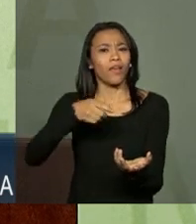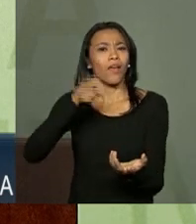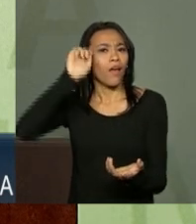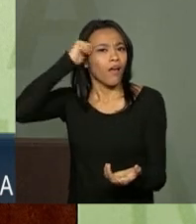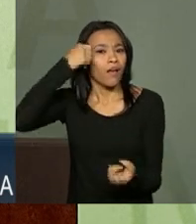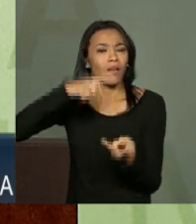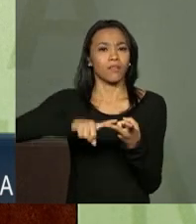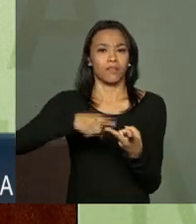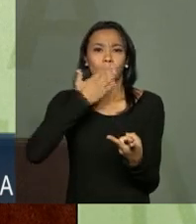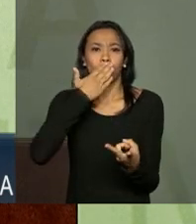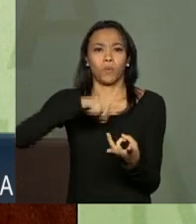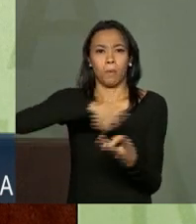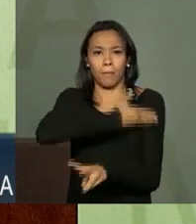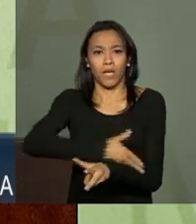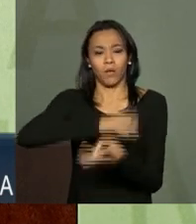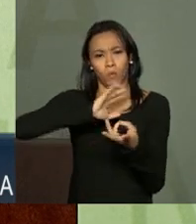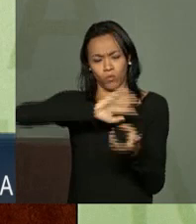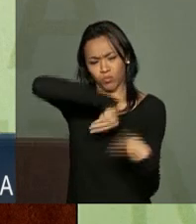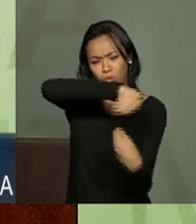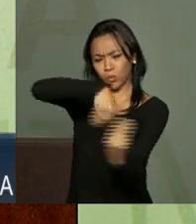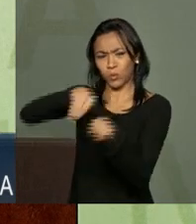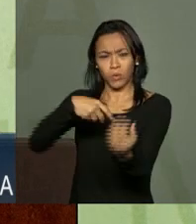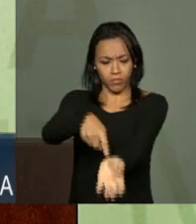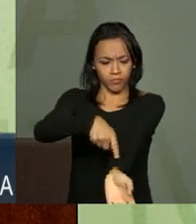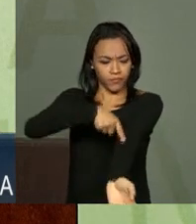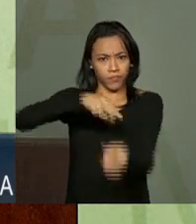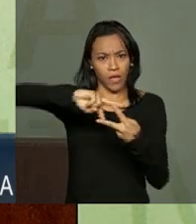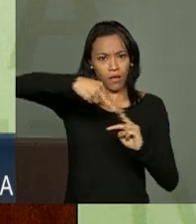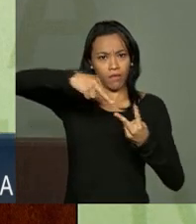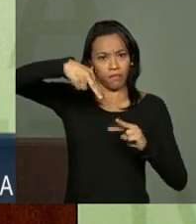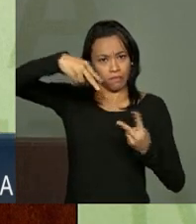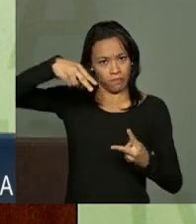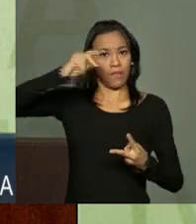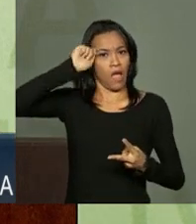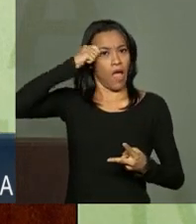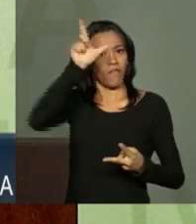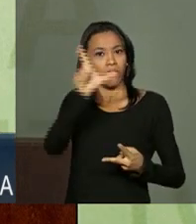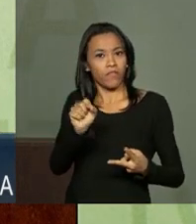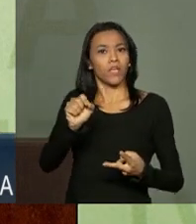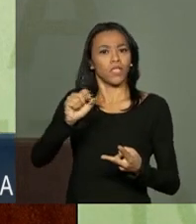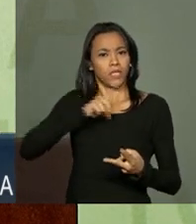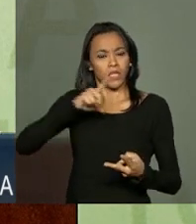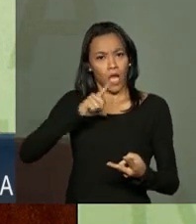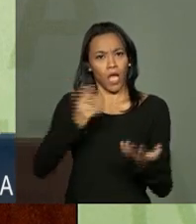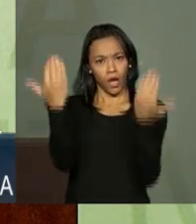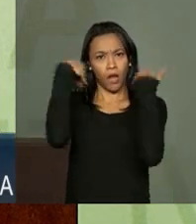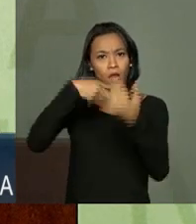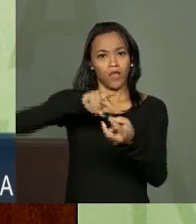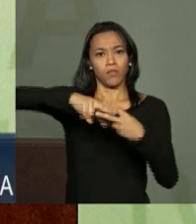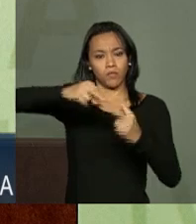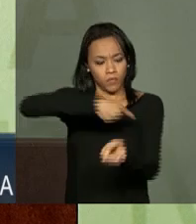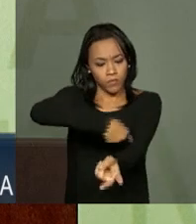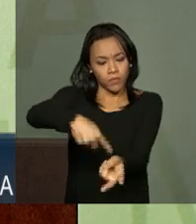credos, um país que tem na matriz africana uma das suas raízes mais ricas e